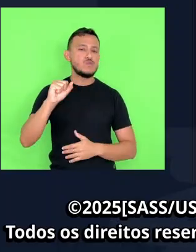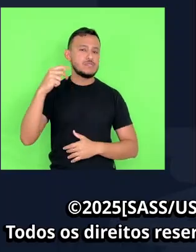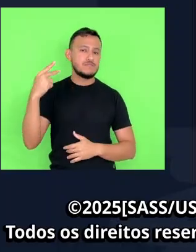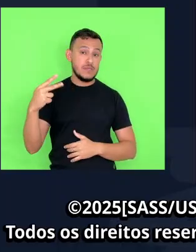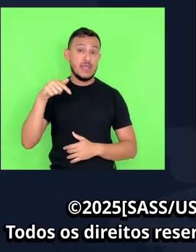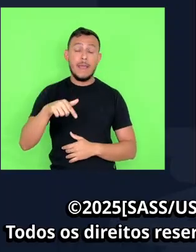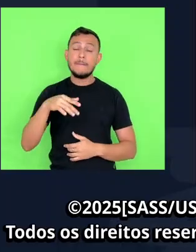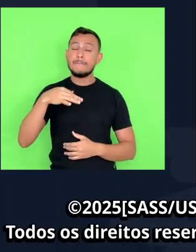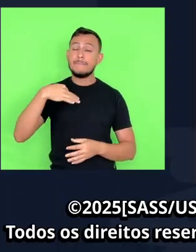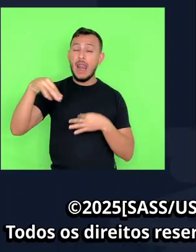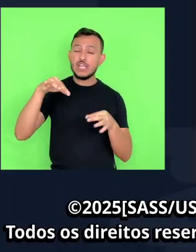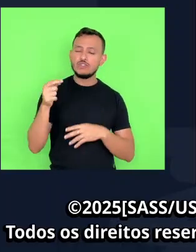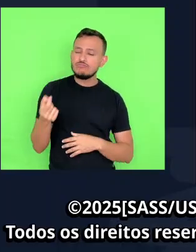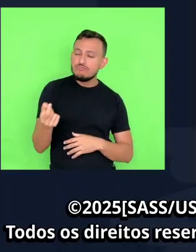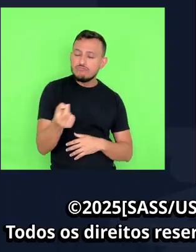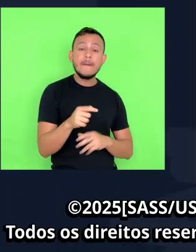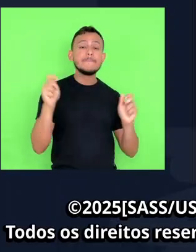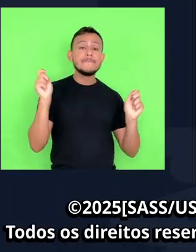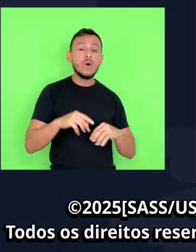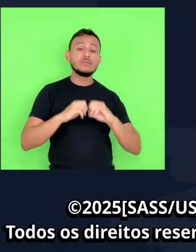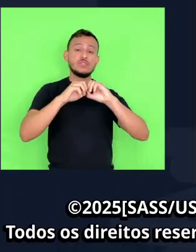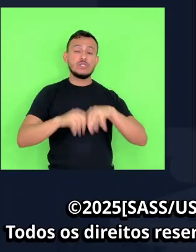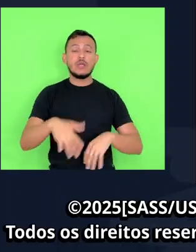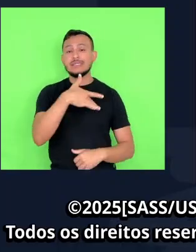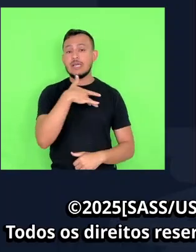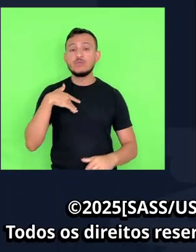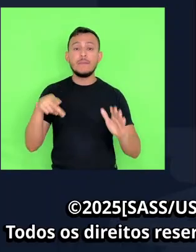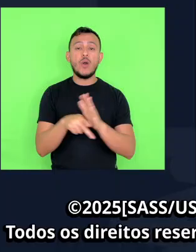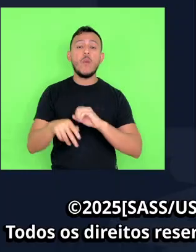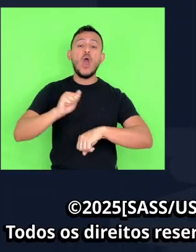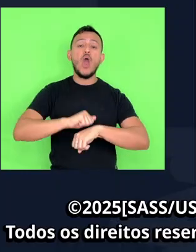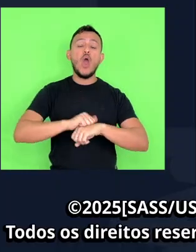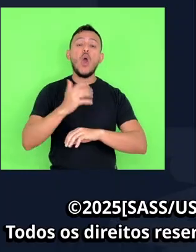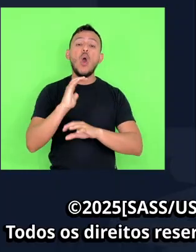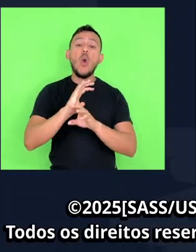estes microplásticos podem afetar a saúde dos ossos.